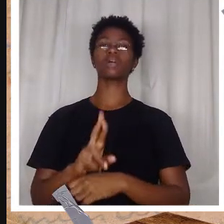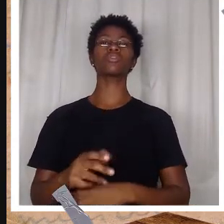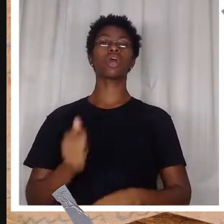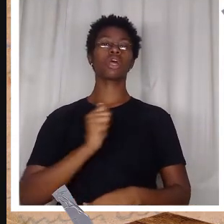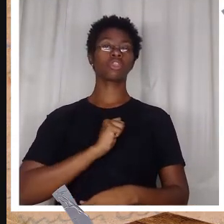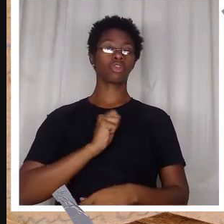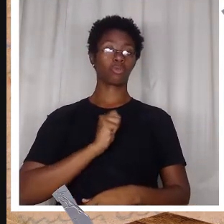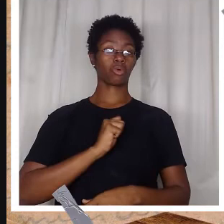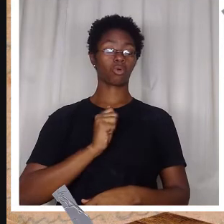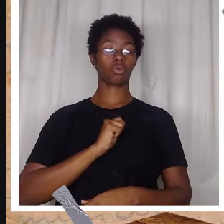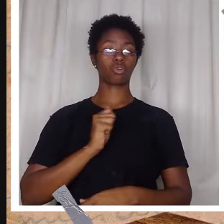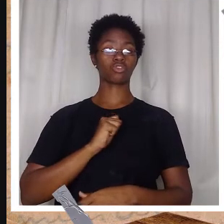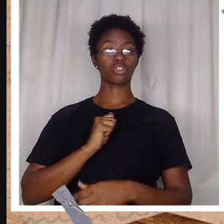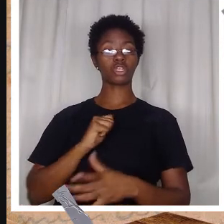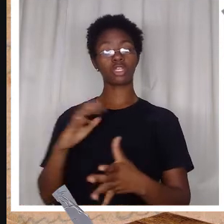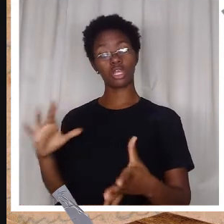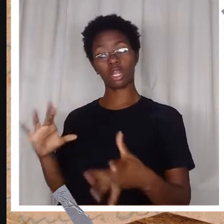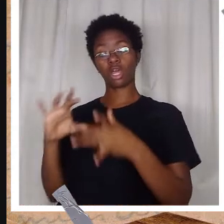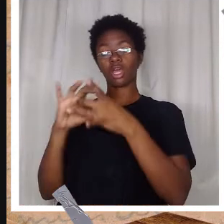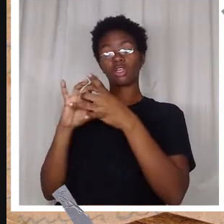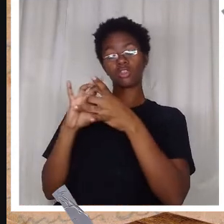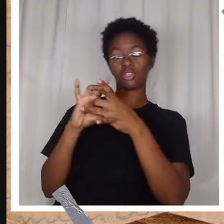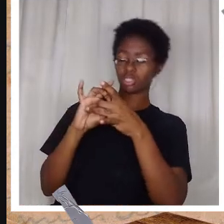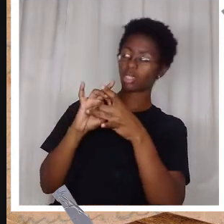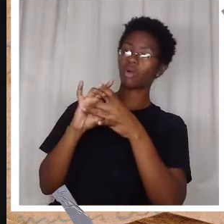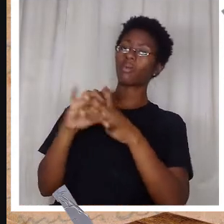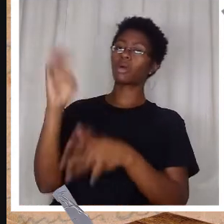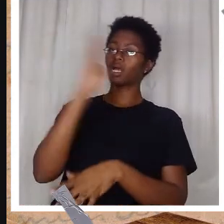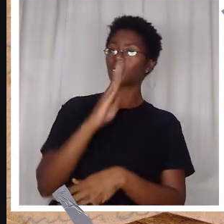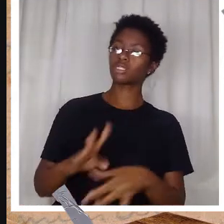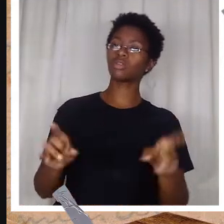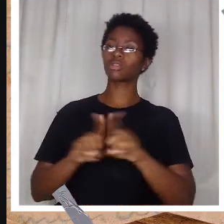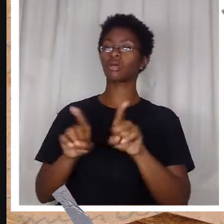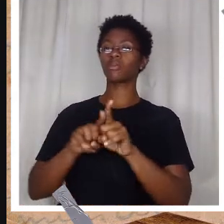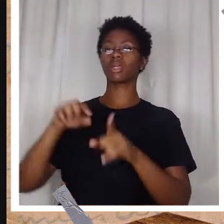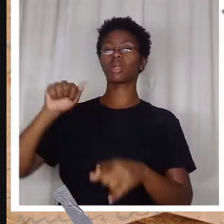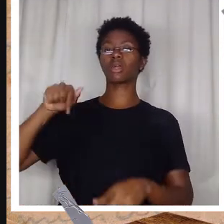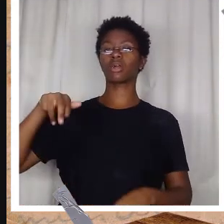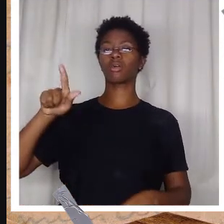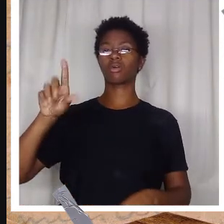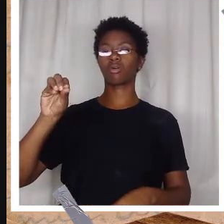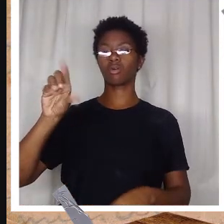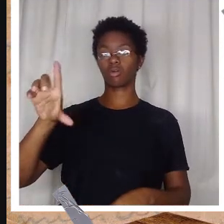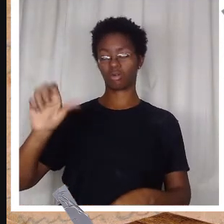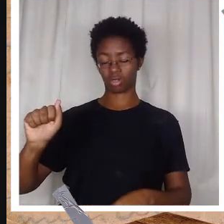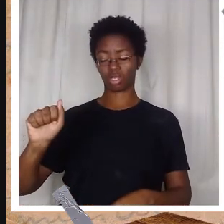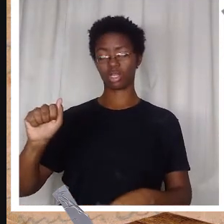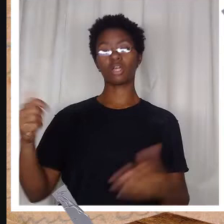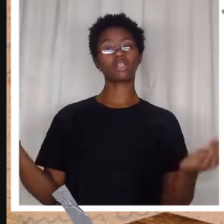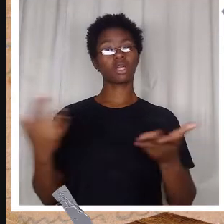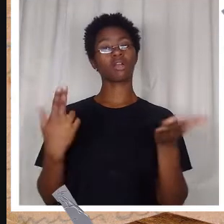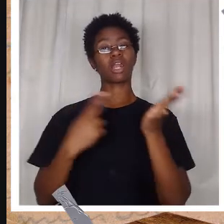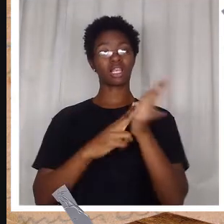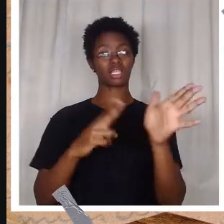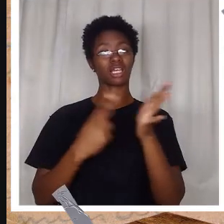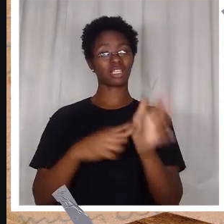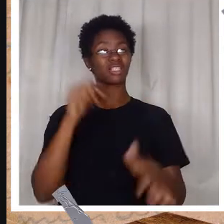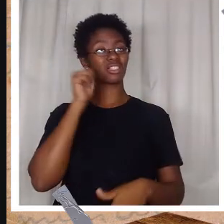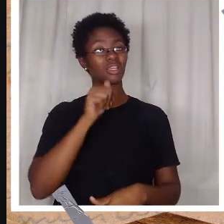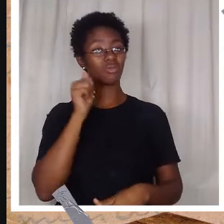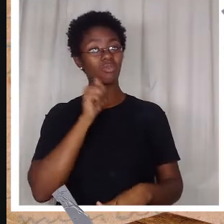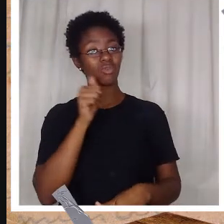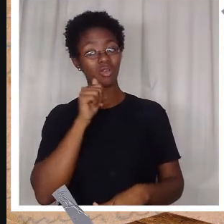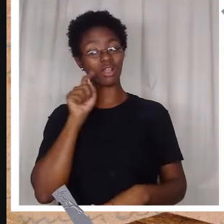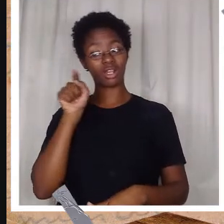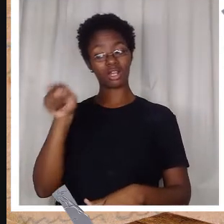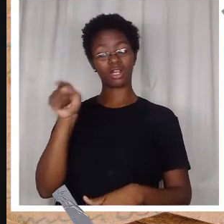o Brasil e Angola, terra dos seus ancestrais. E com a carta dessa incrível mulher, a gente vai se despedir